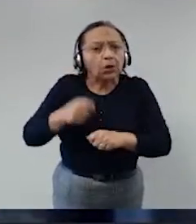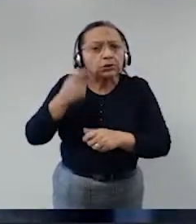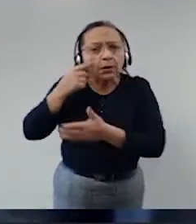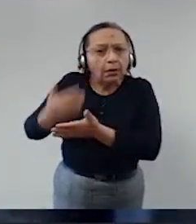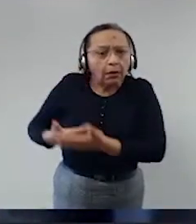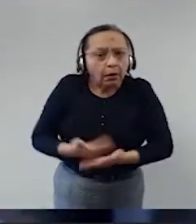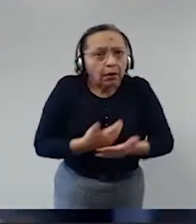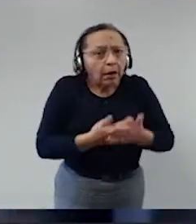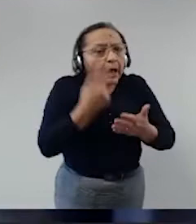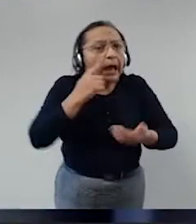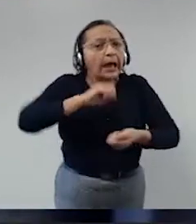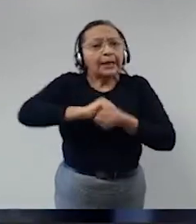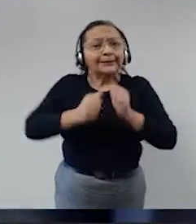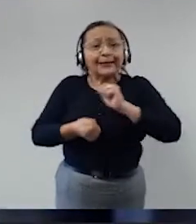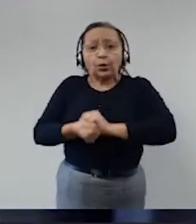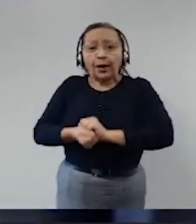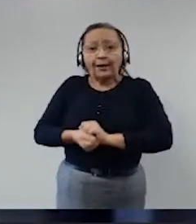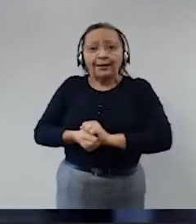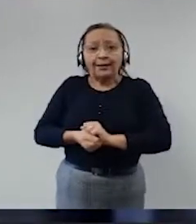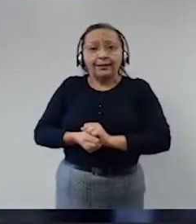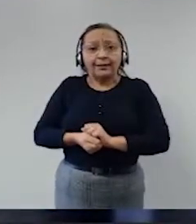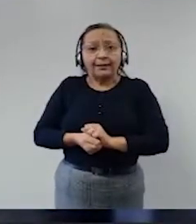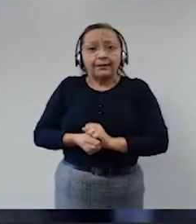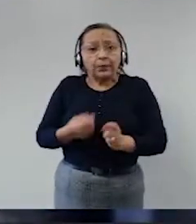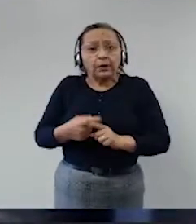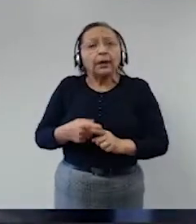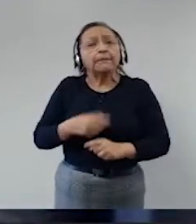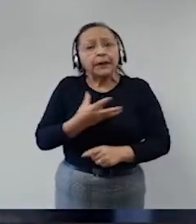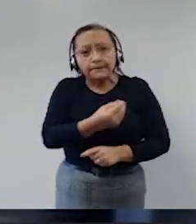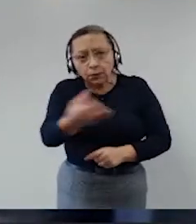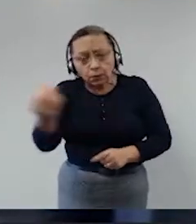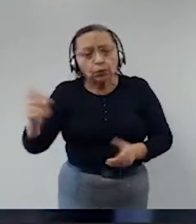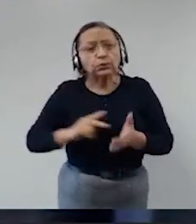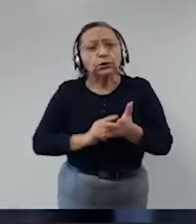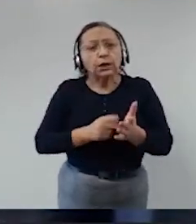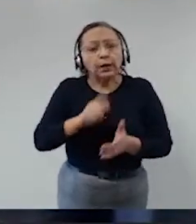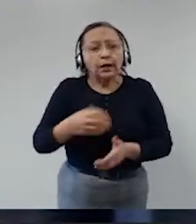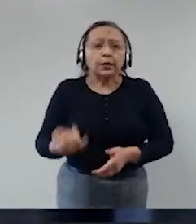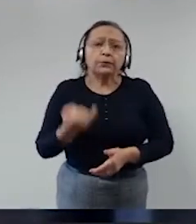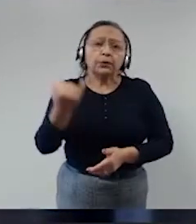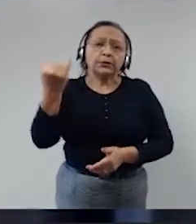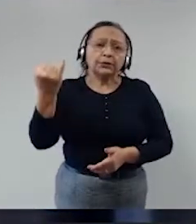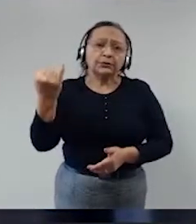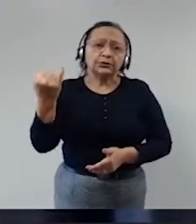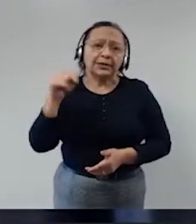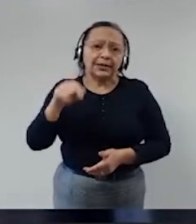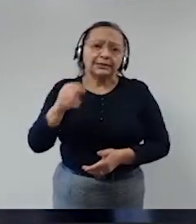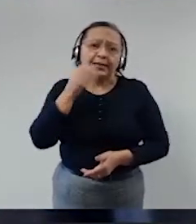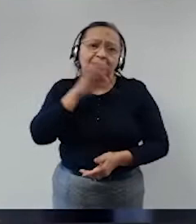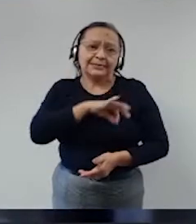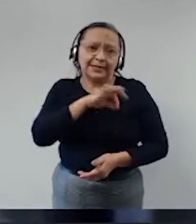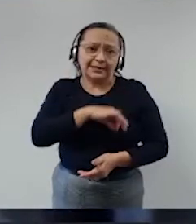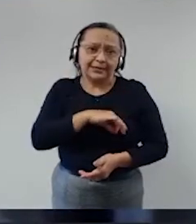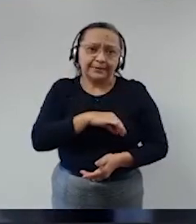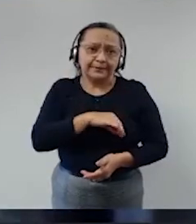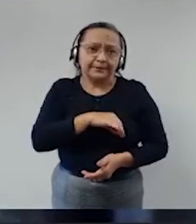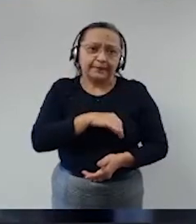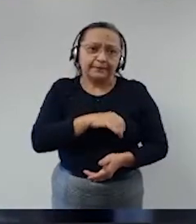para muitos, era indispensável e essencial para muitos sindicatos para desenvolver as suas